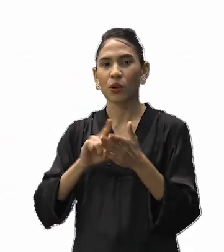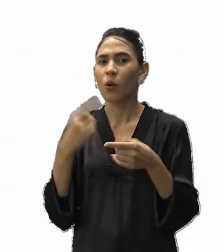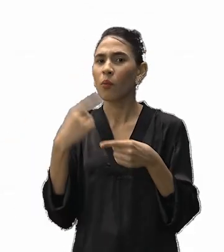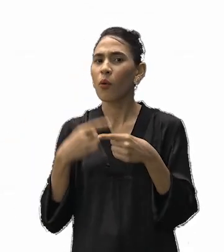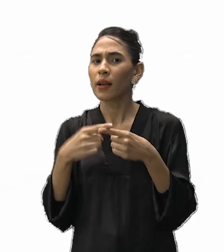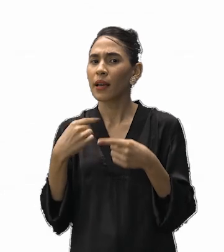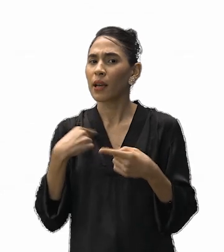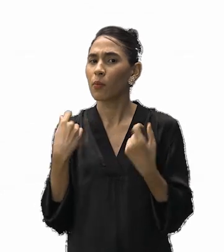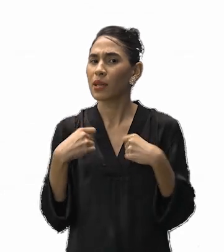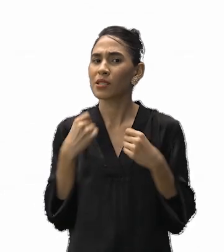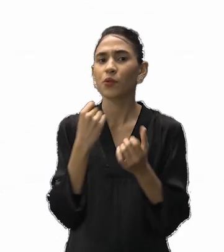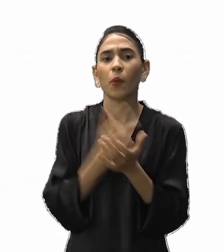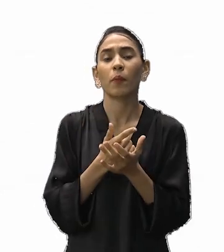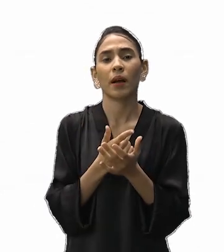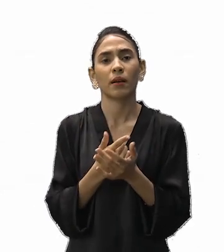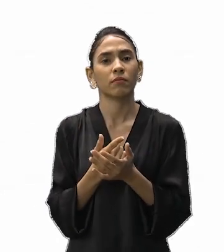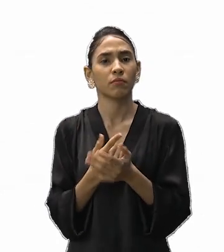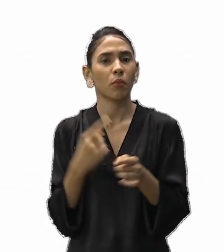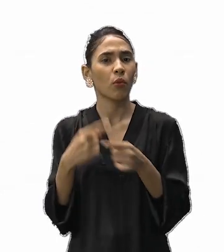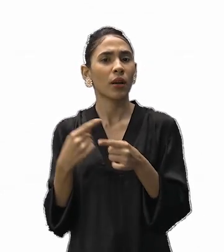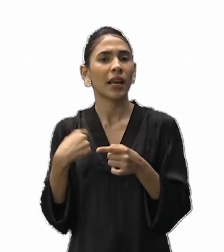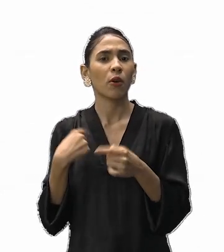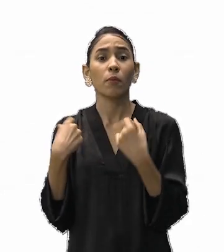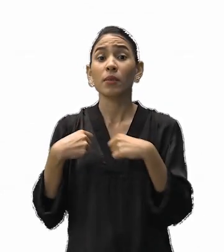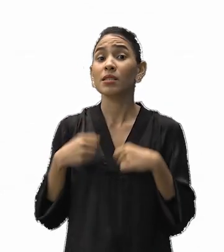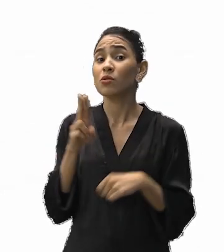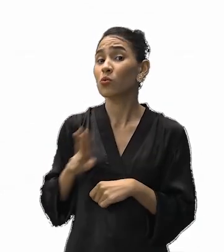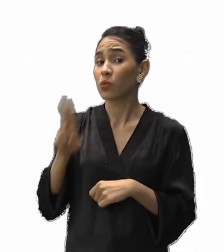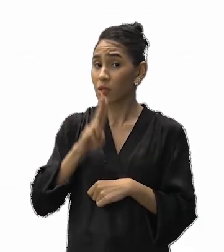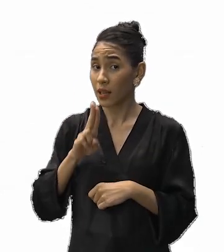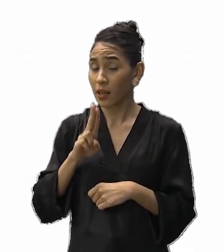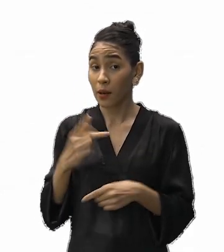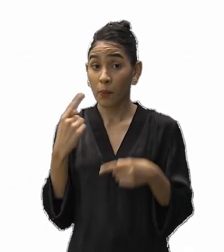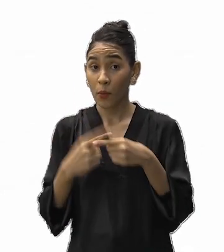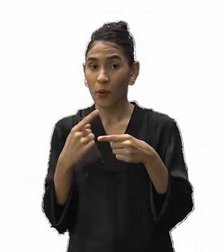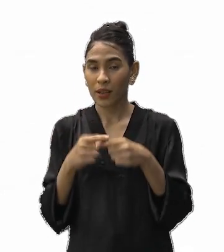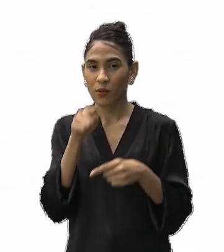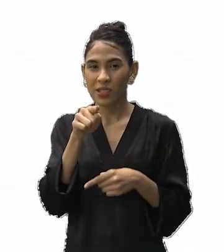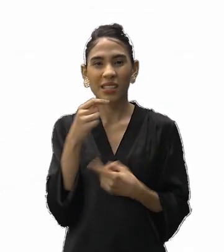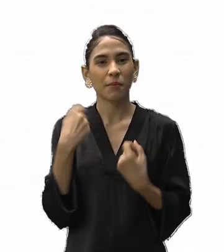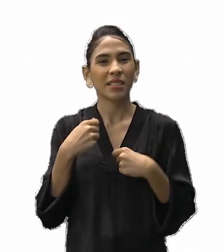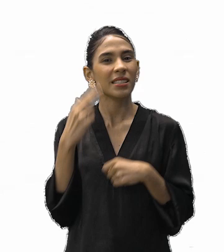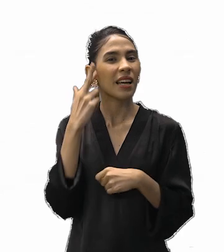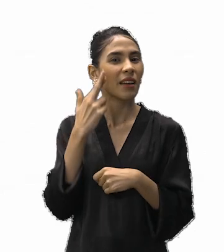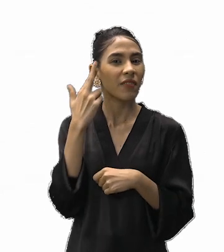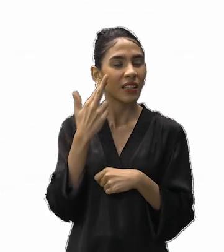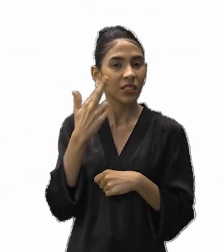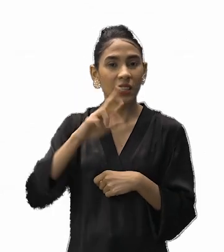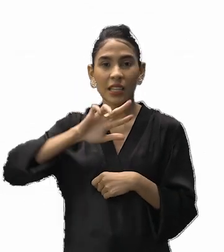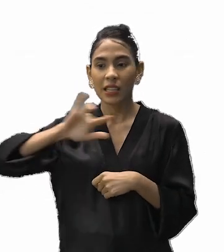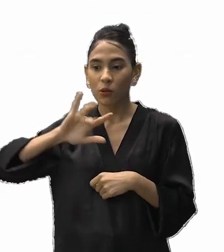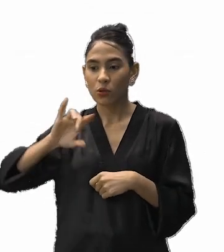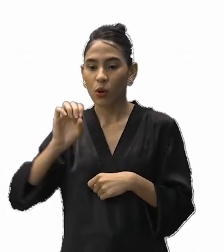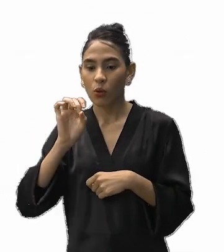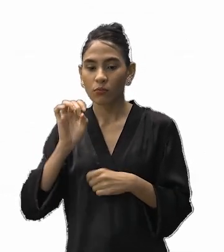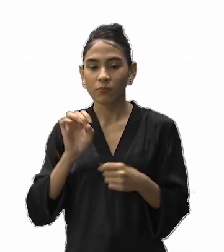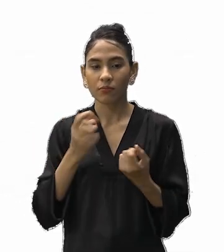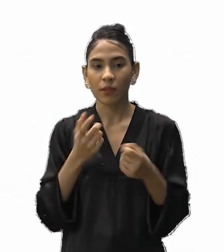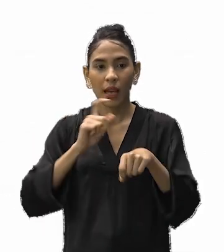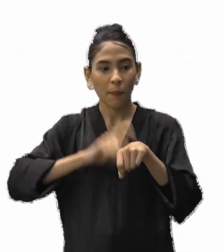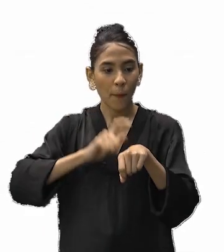de consumir aquilo. Porque a gente tem que pensar que, de repente, não necessariamente naquele momento,